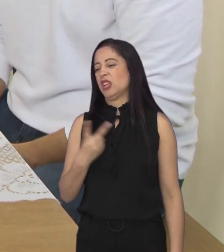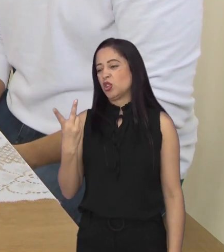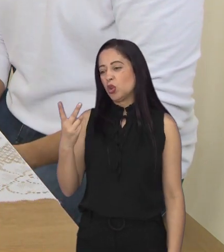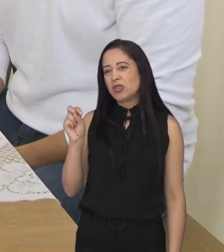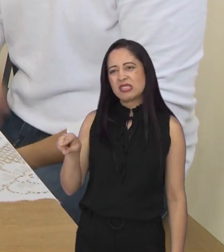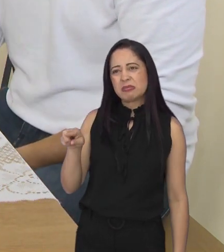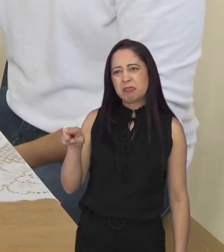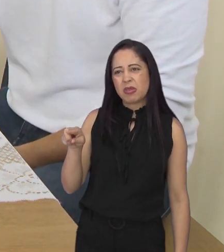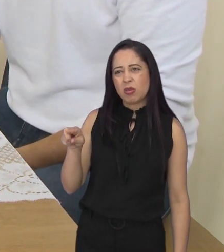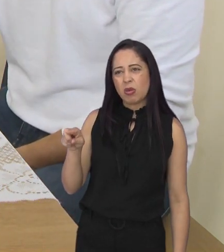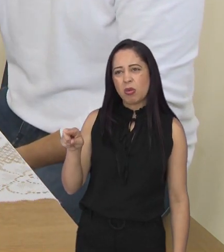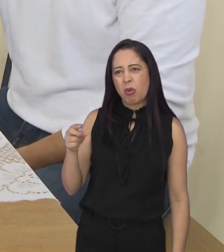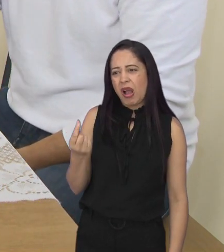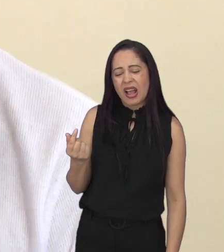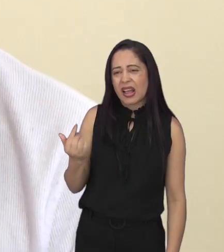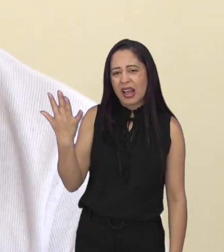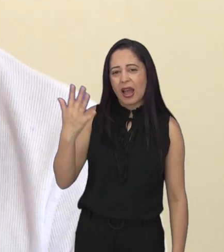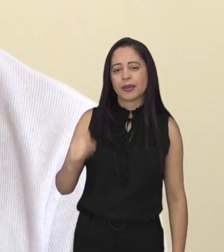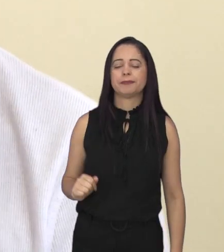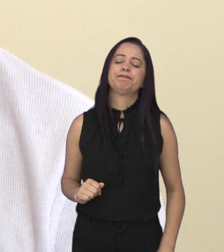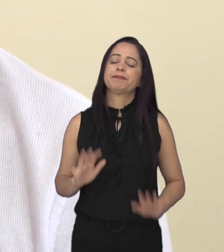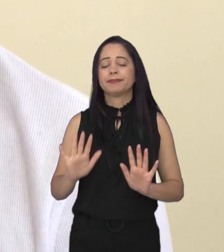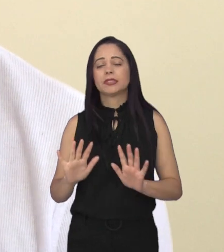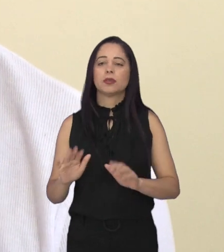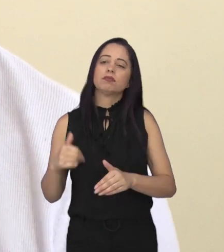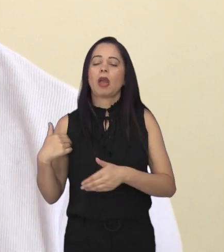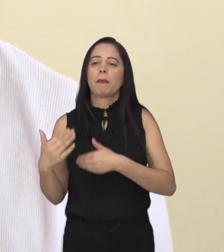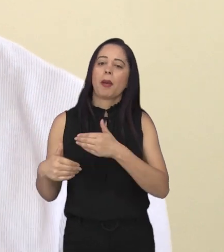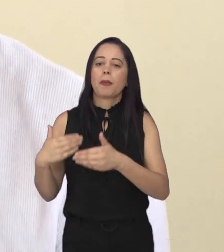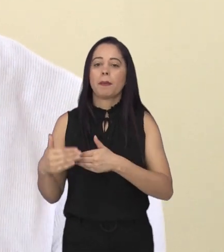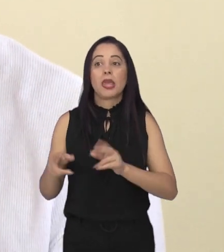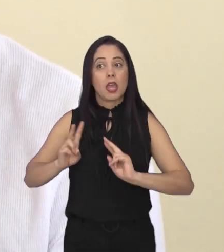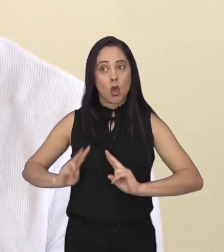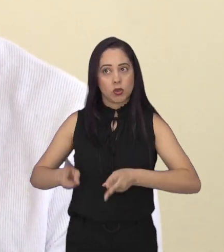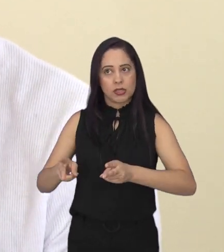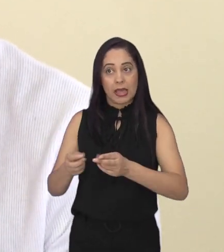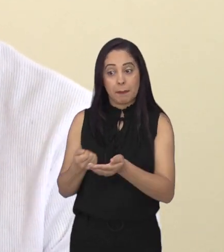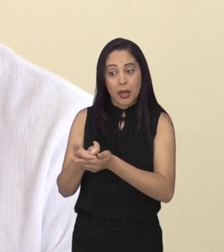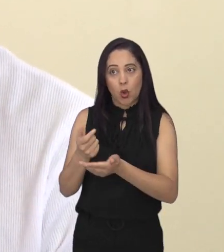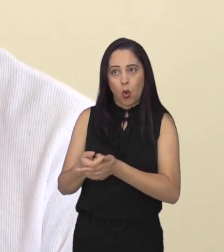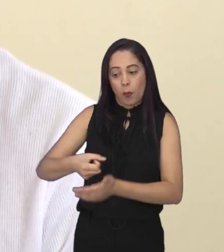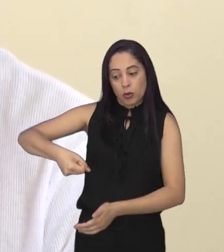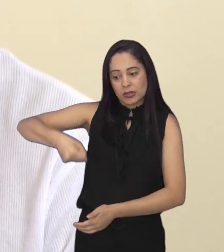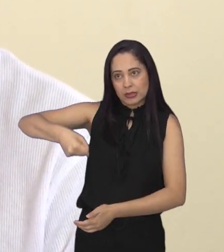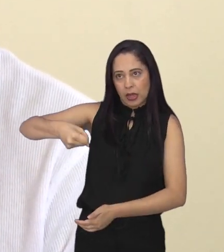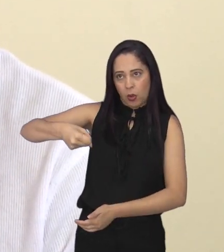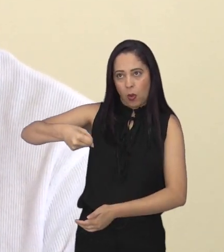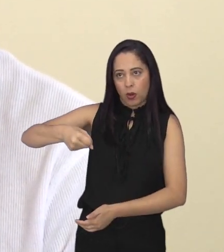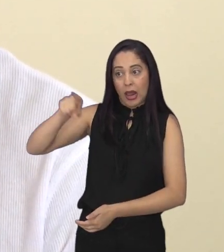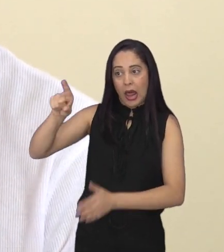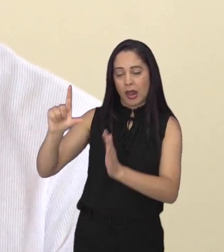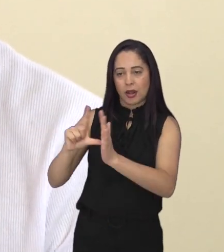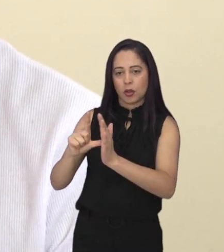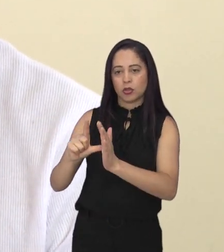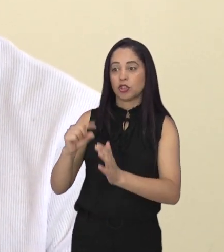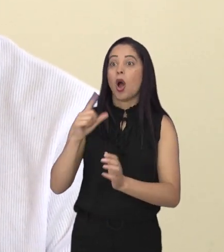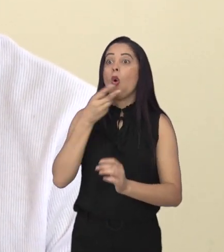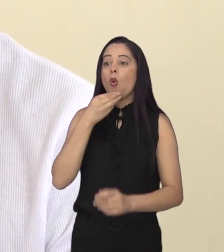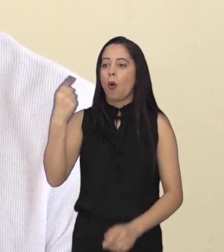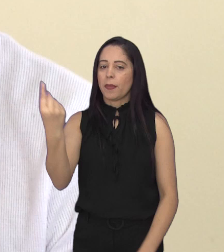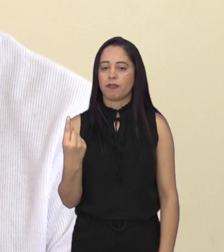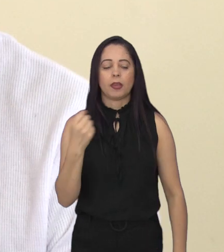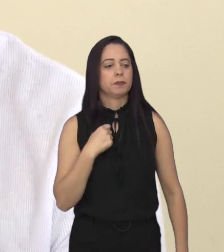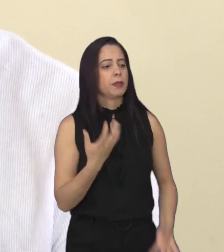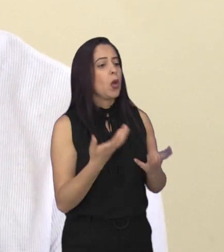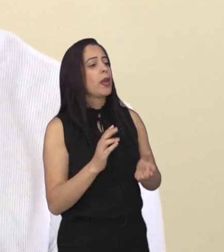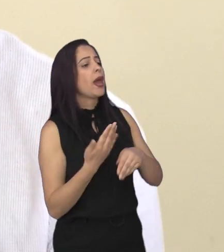fora. E era à vista e tal. Aí um belo dia, eu sempre comprava sacolinha numa gráfica. Aí o cara virou e falou